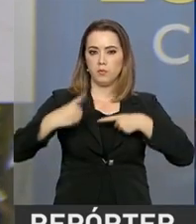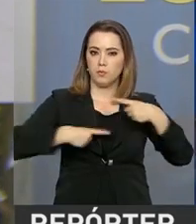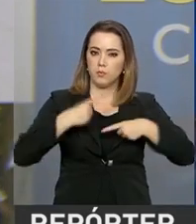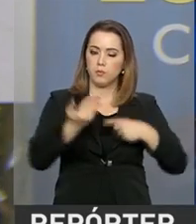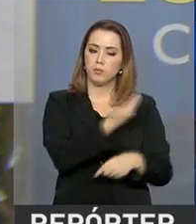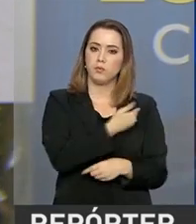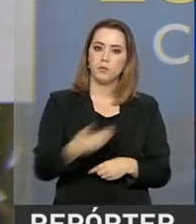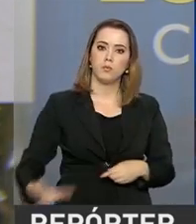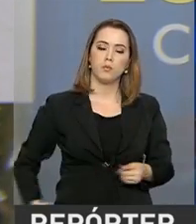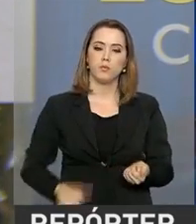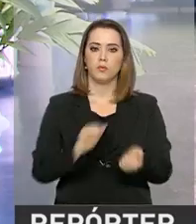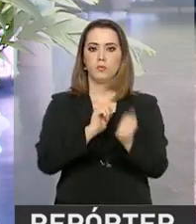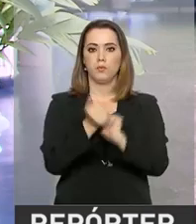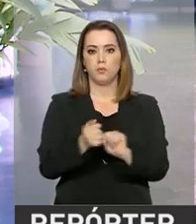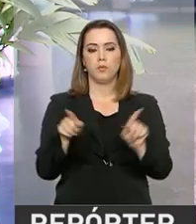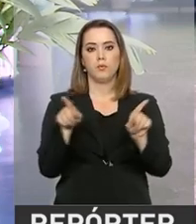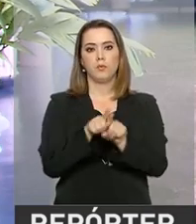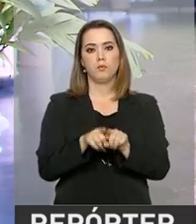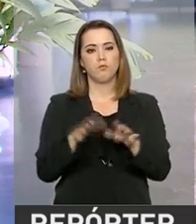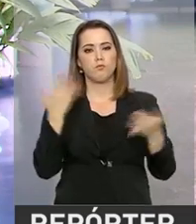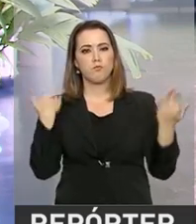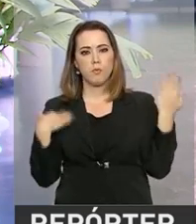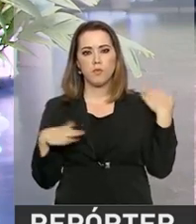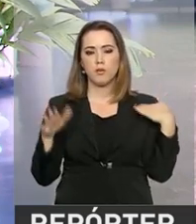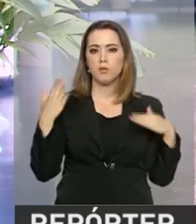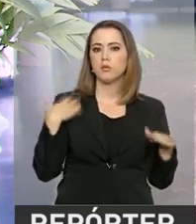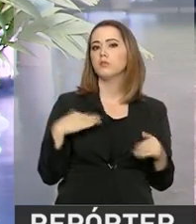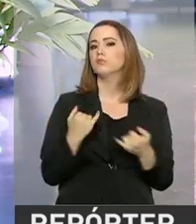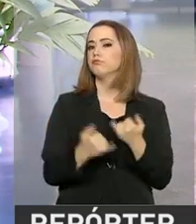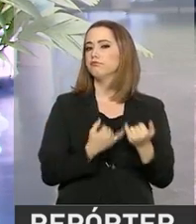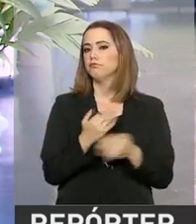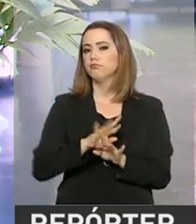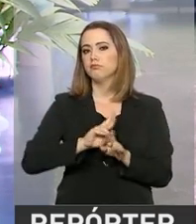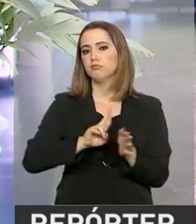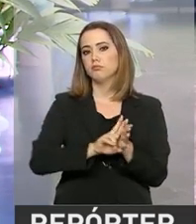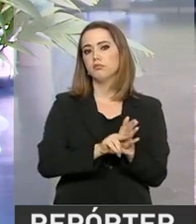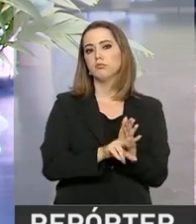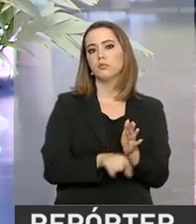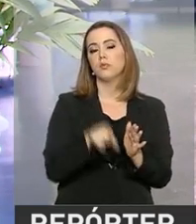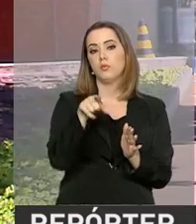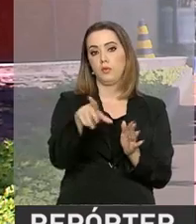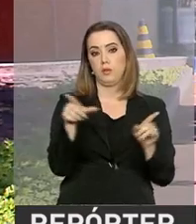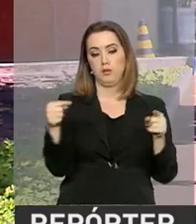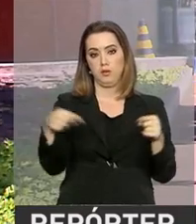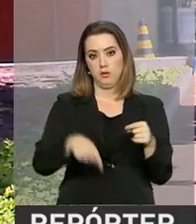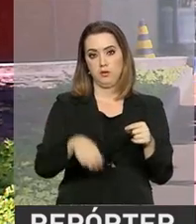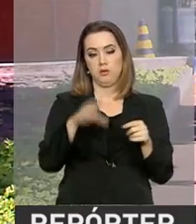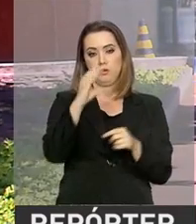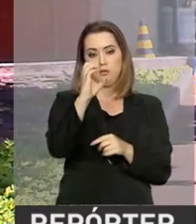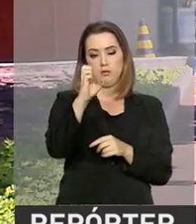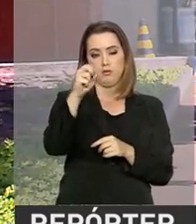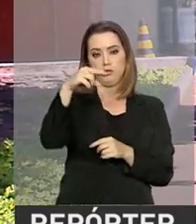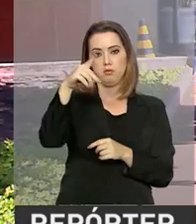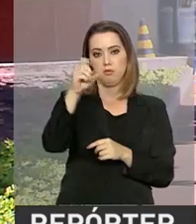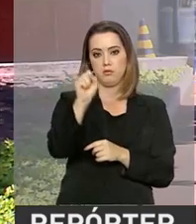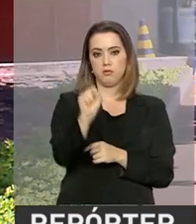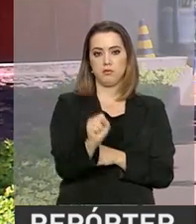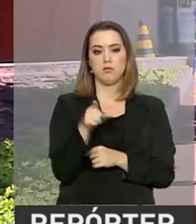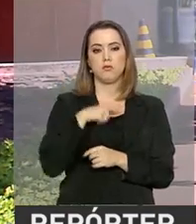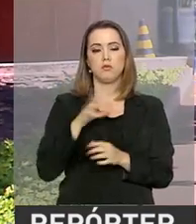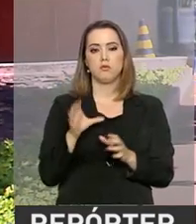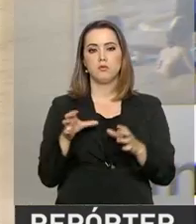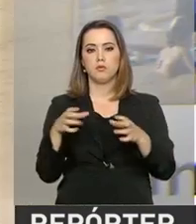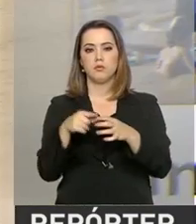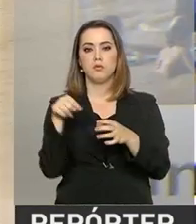do esporte e do lazer. Esse é o trabalho desenvolvido nessa unidade da Rede SEDES, Centros de Desenvolvimento de